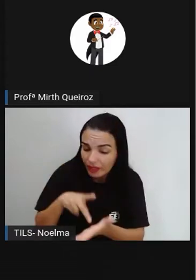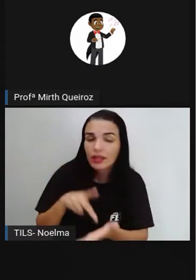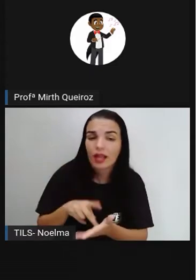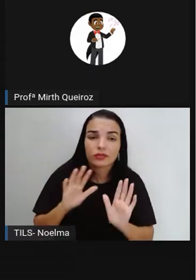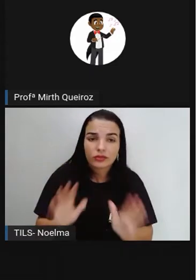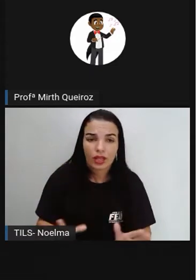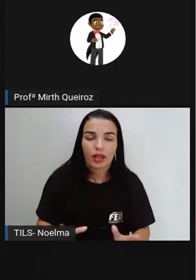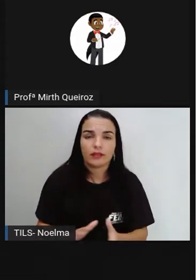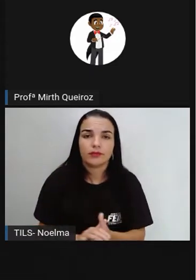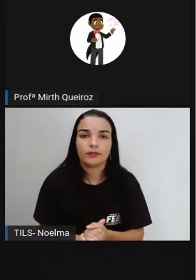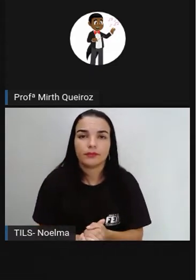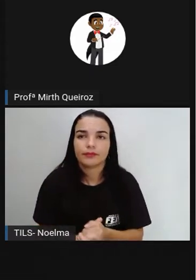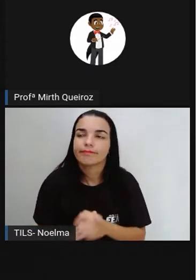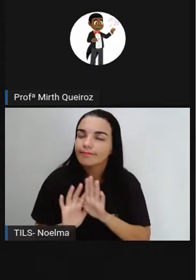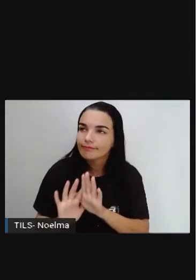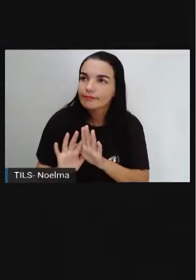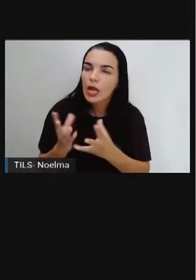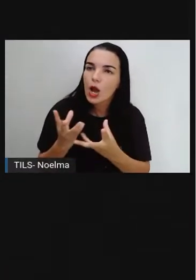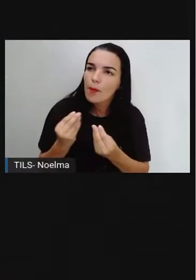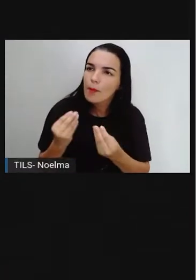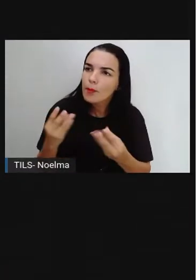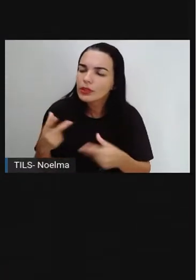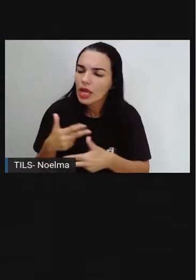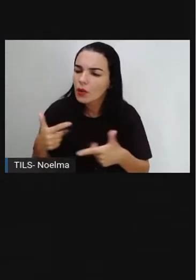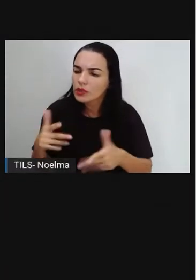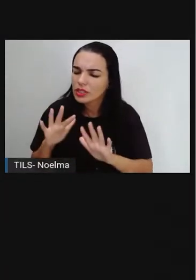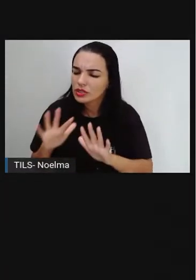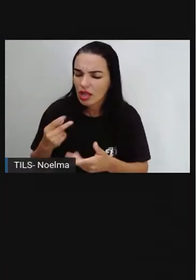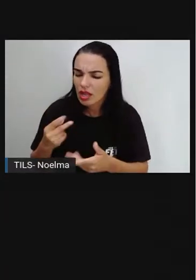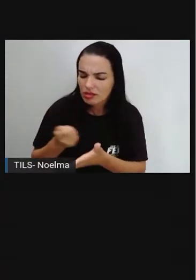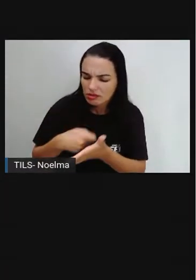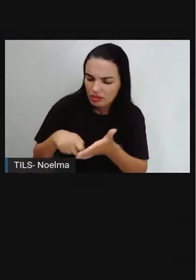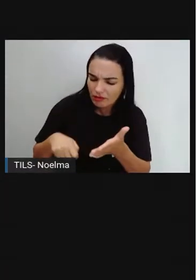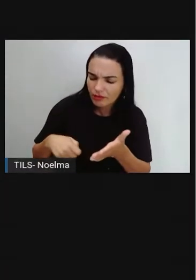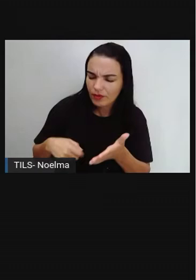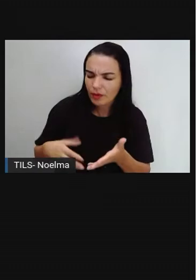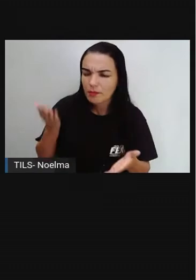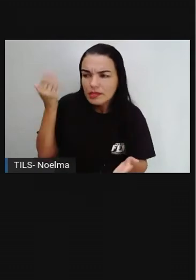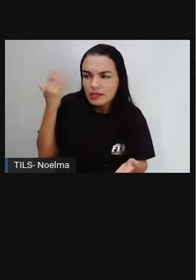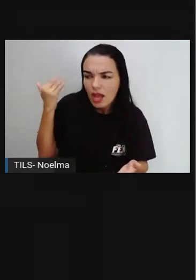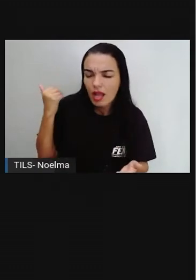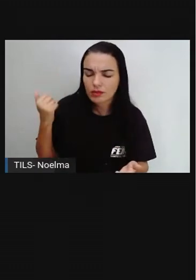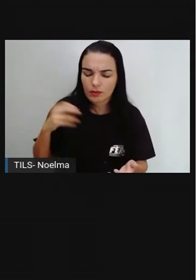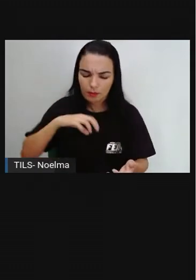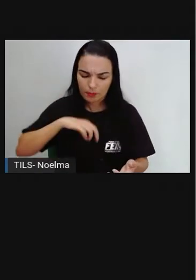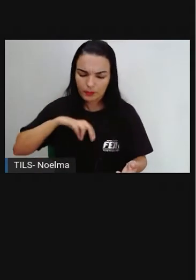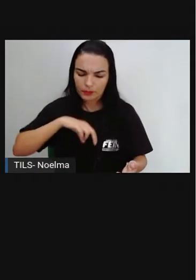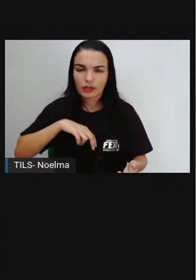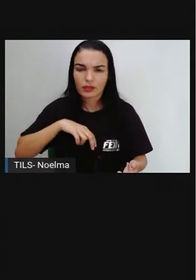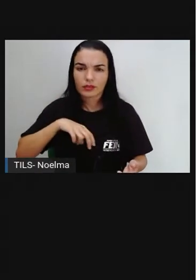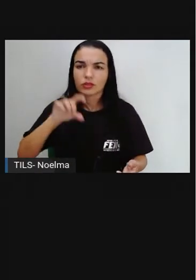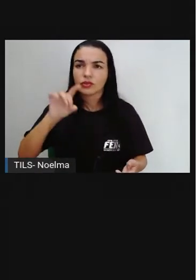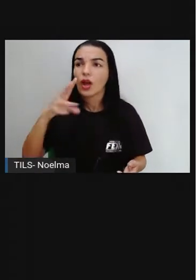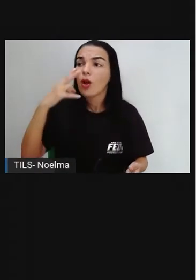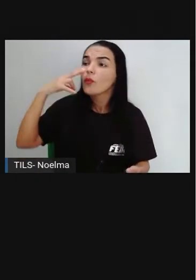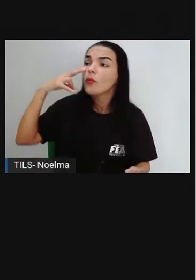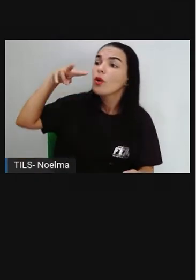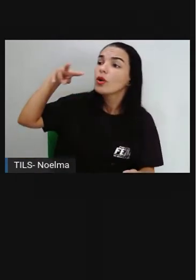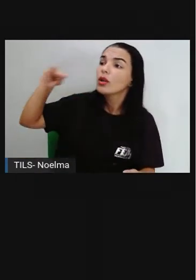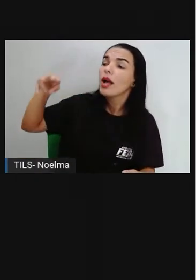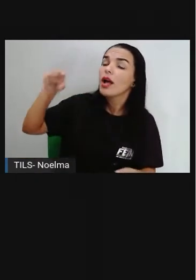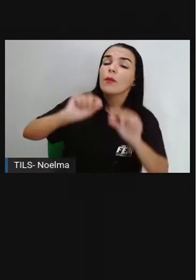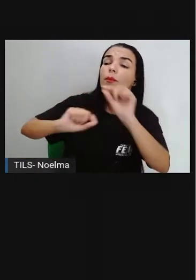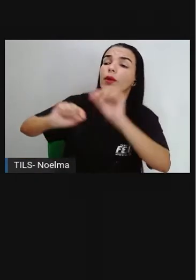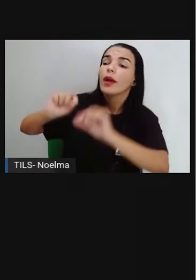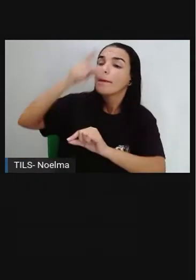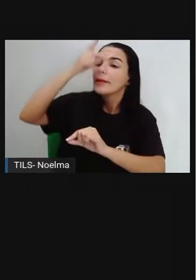foi escrita sobre os povos indígenas foi sempre escrita por um olhar de pesquisador, de